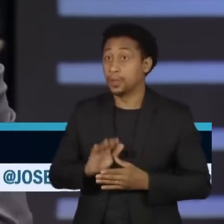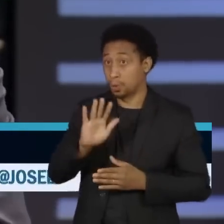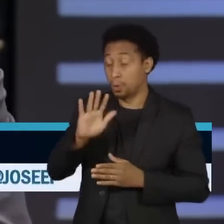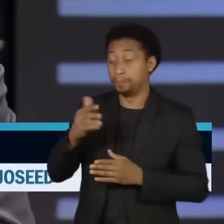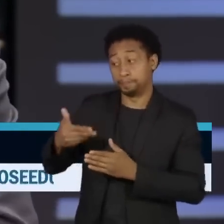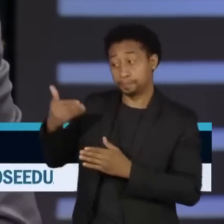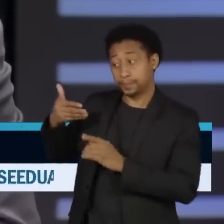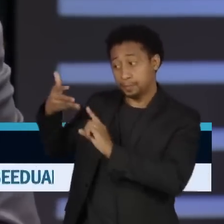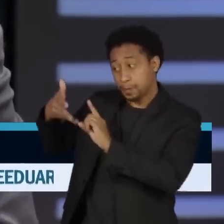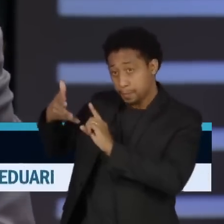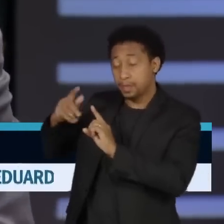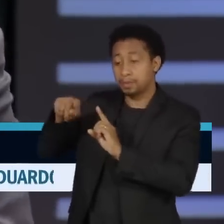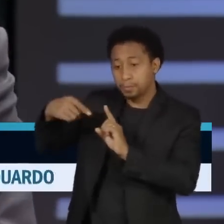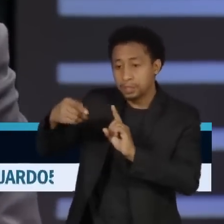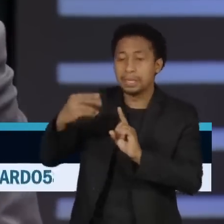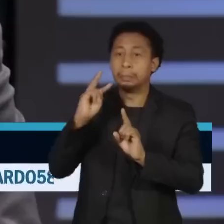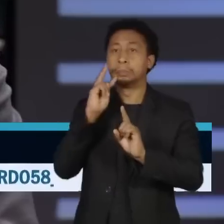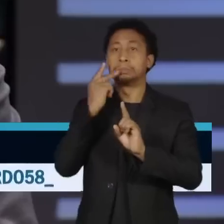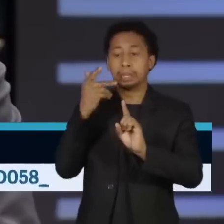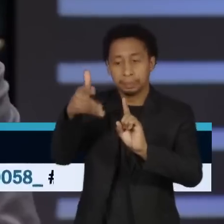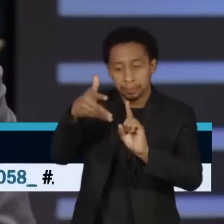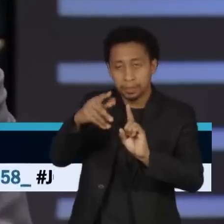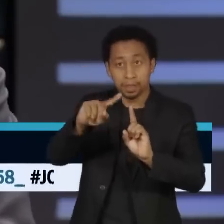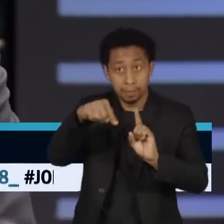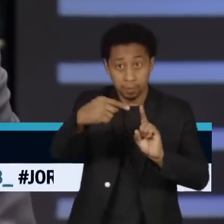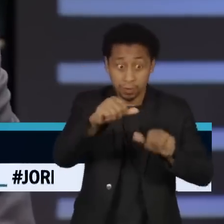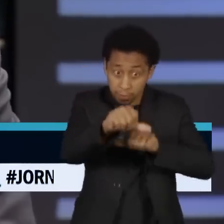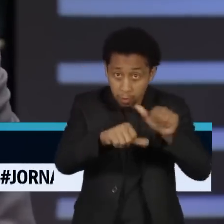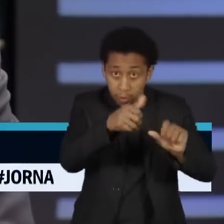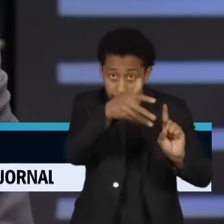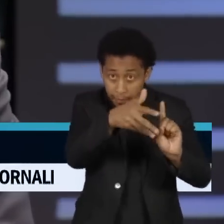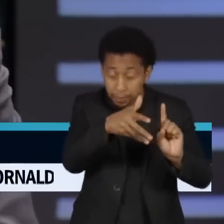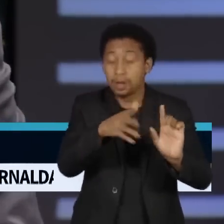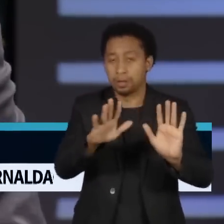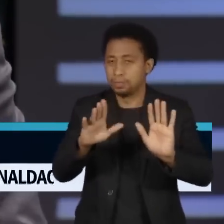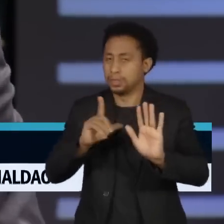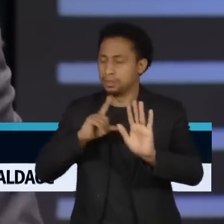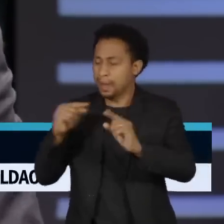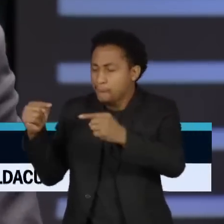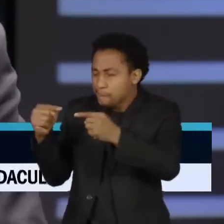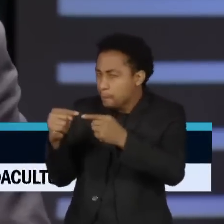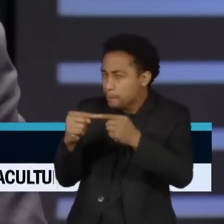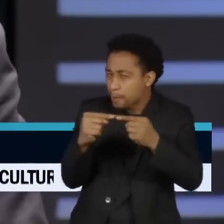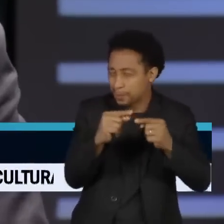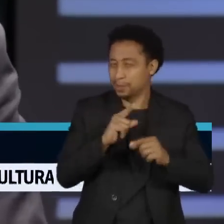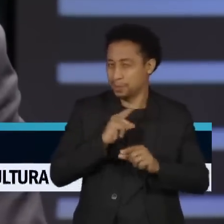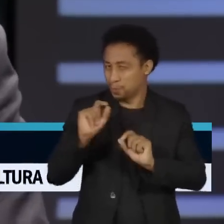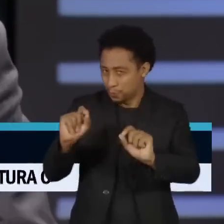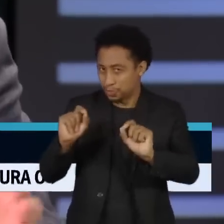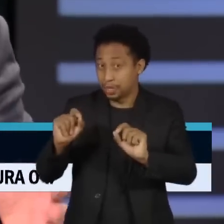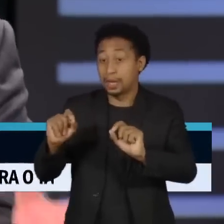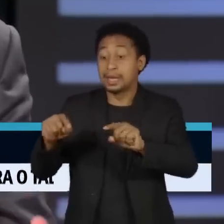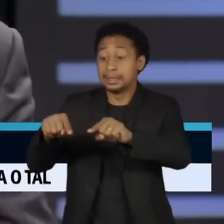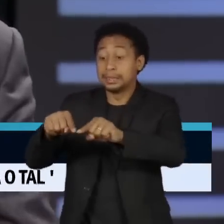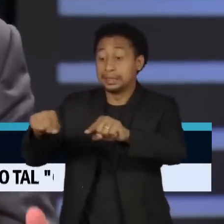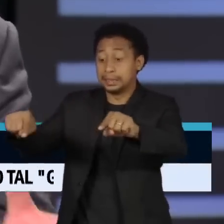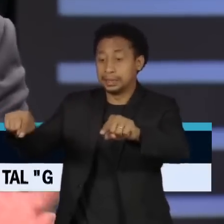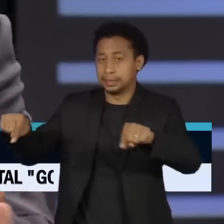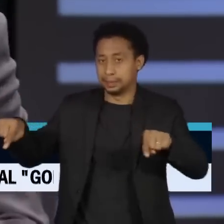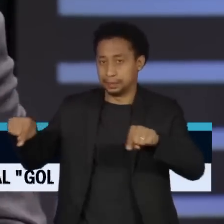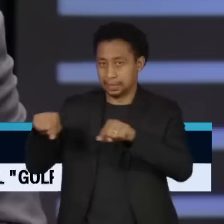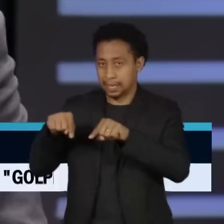ponto comum é que o senador Marcos Duval, no relato dele, colocou numa salinha secreta, conspirando um golpe de Estado, quem?